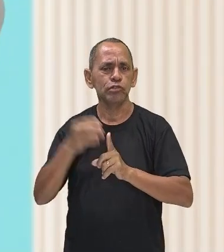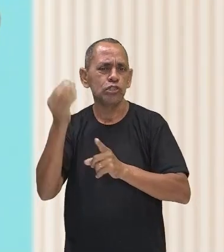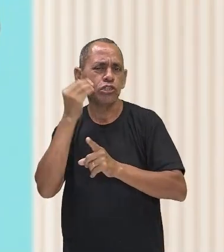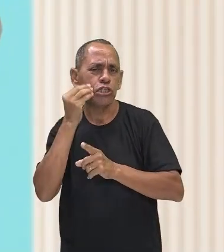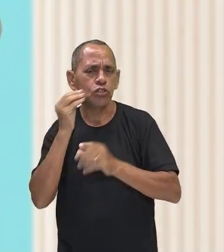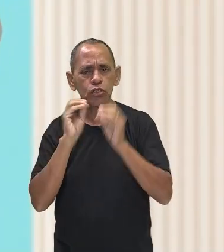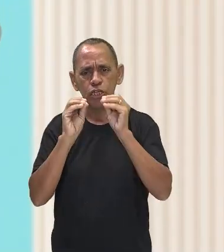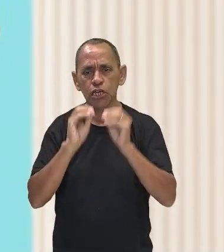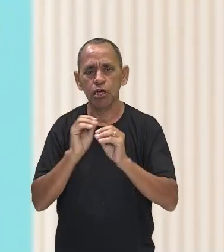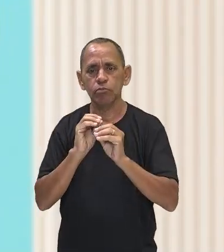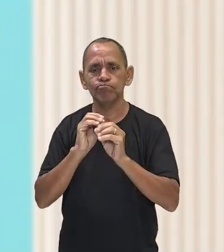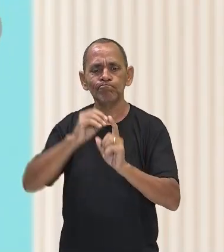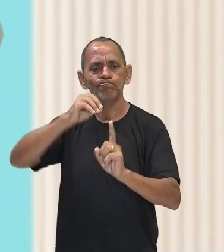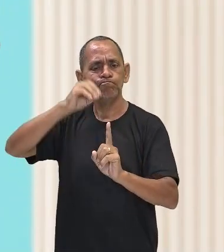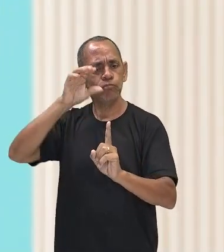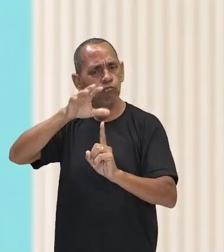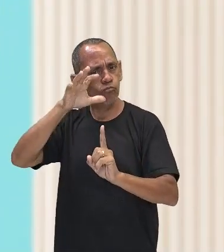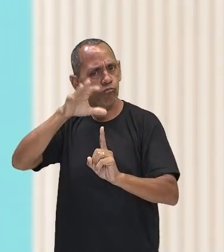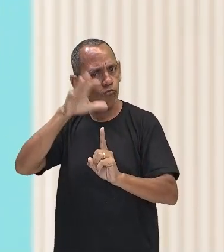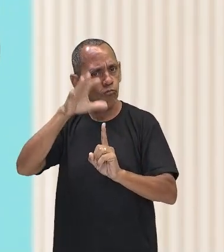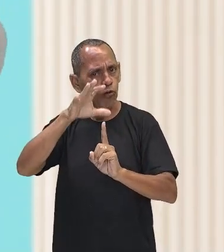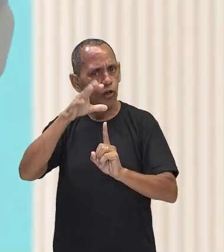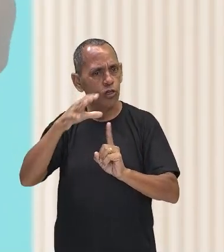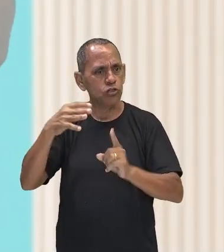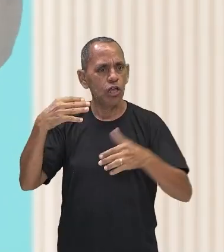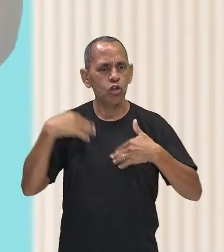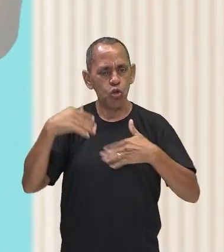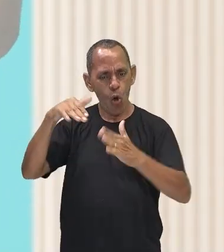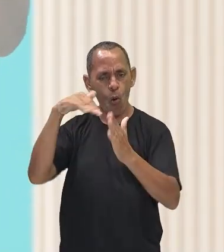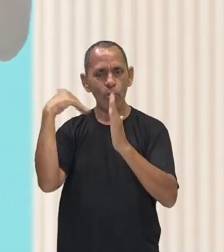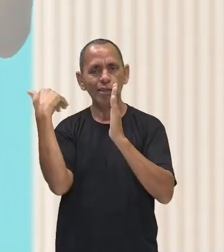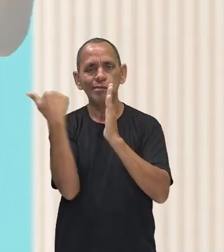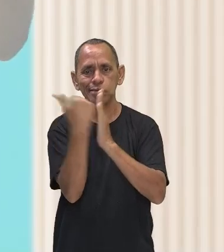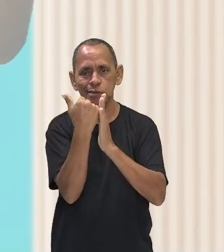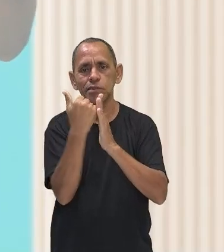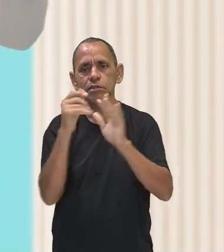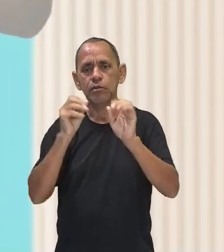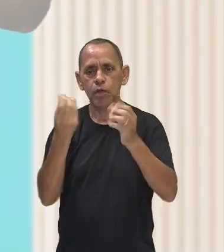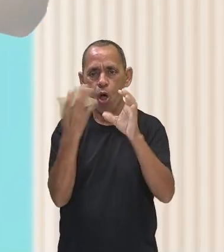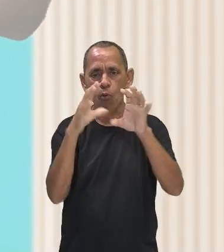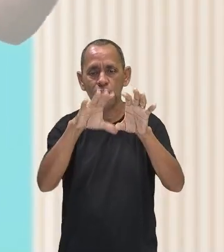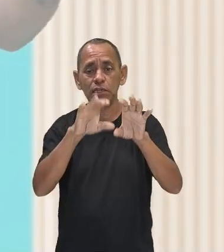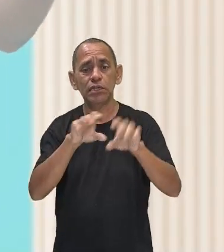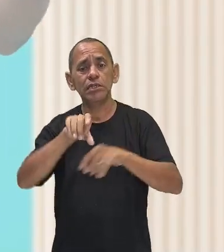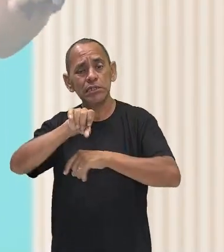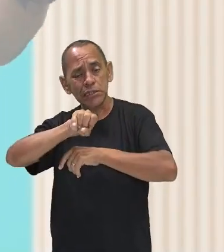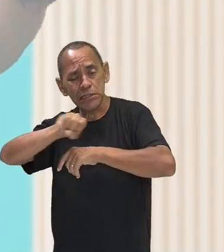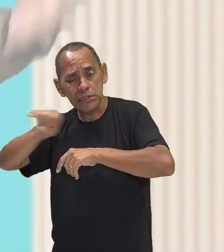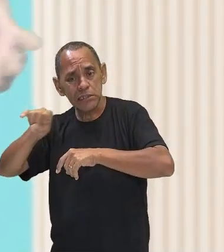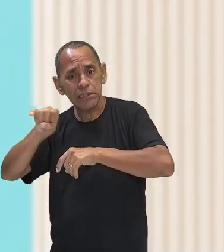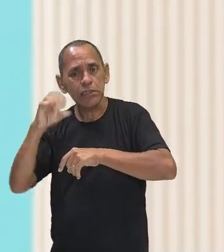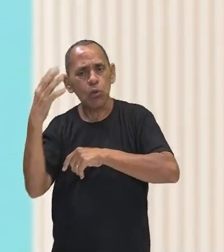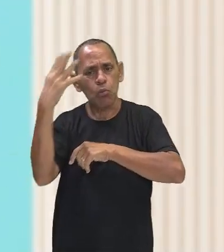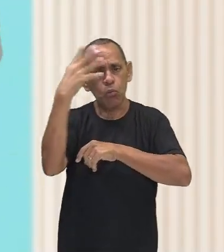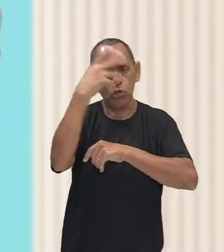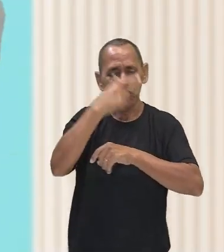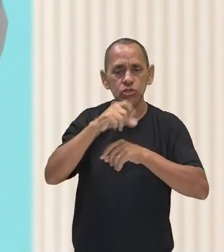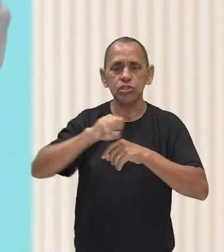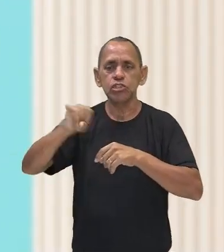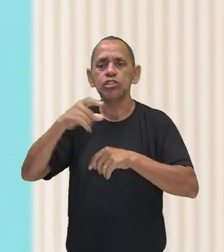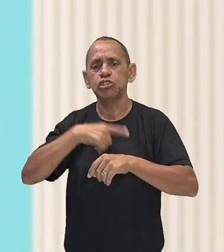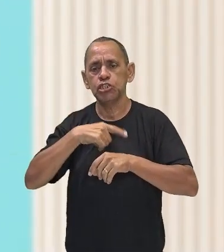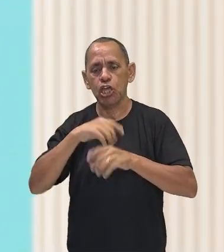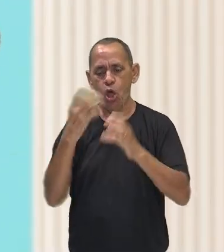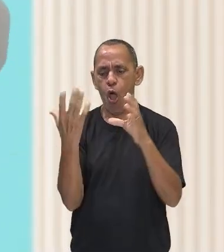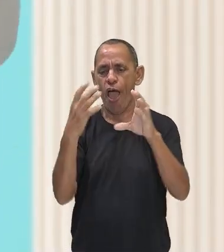algo sobre o corpo e uma delas é sobre a questão da bunda você só é considerado bonito se você tiver ver a bunda daquela forma se você não